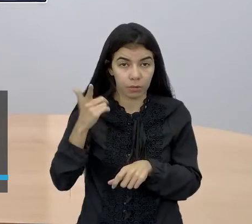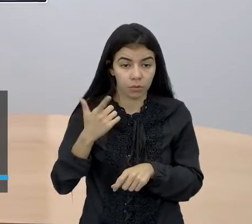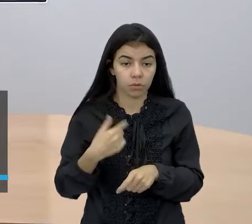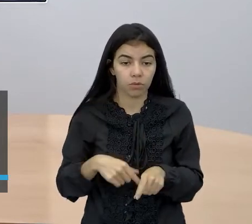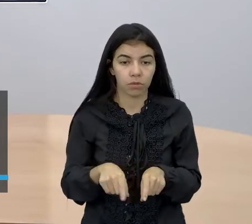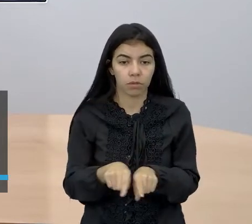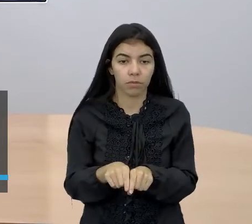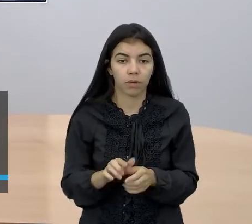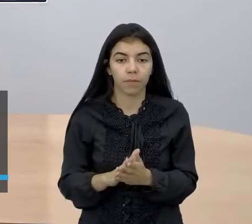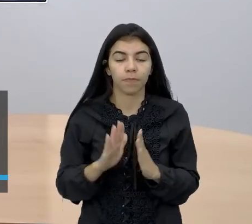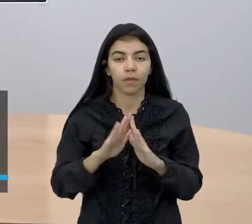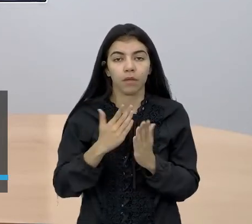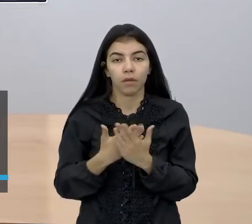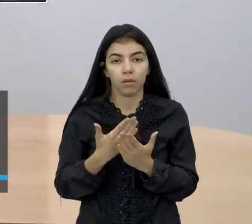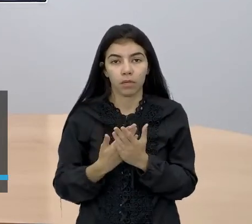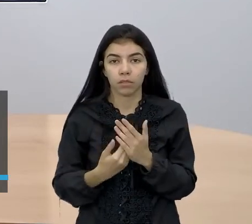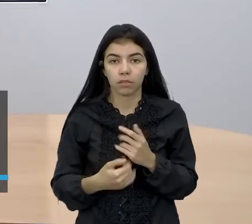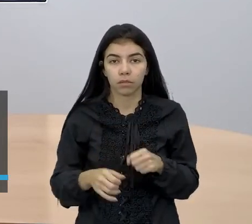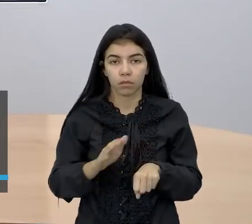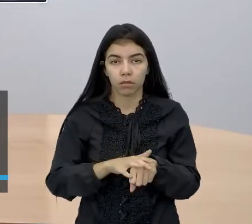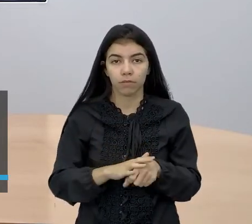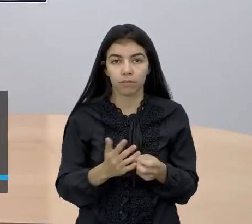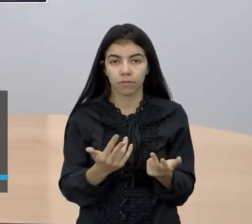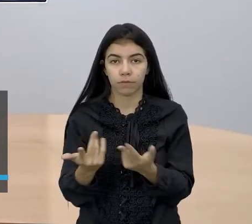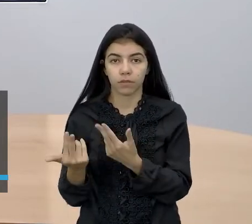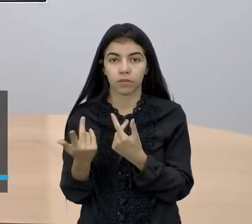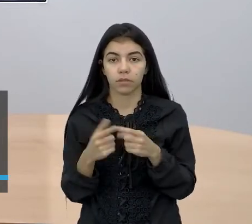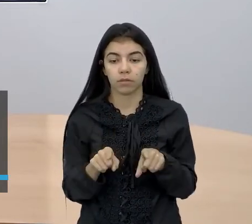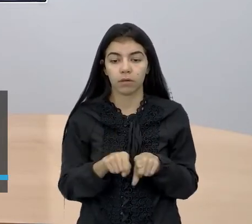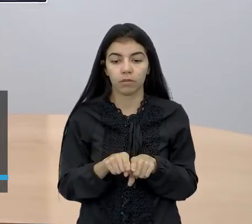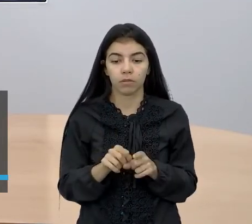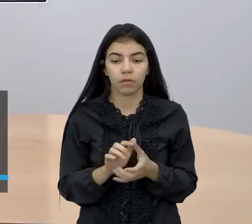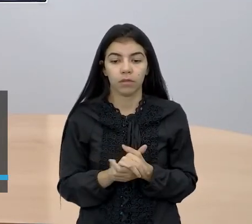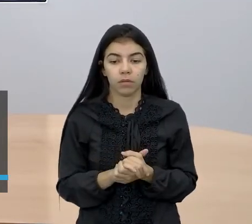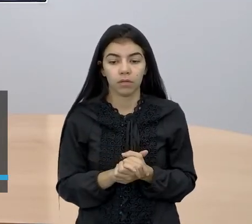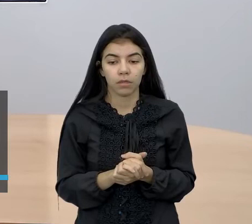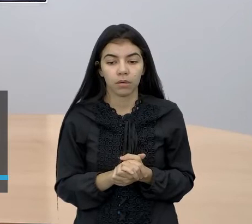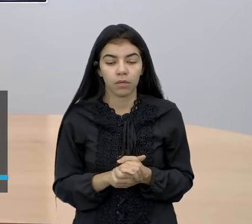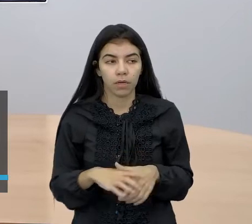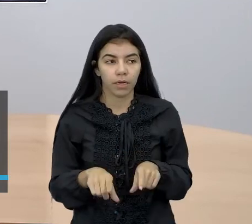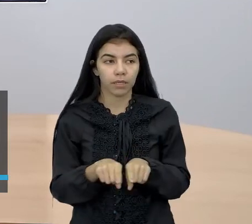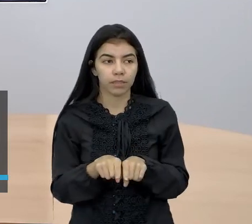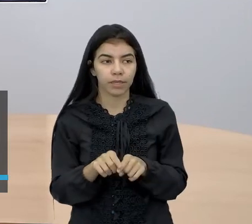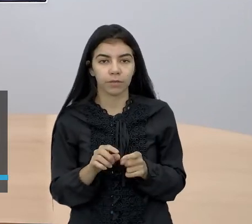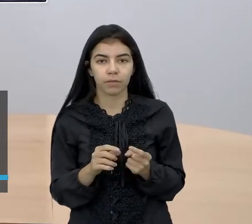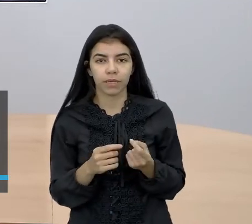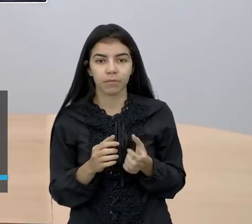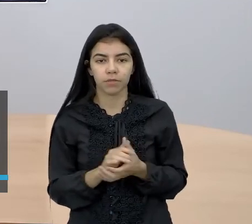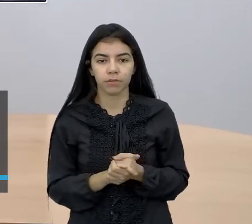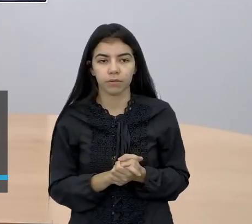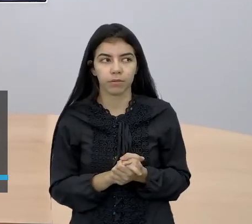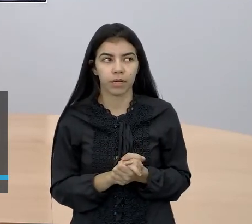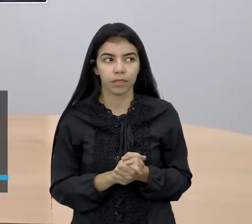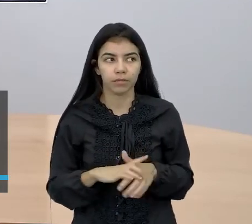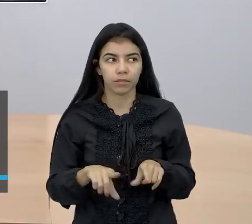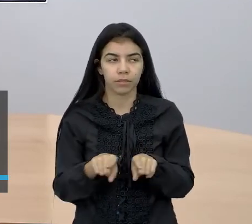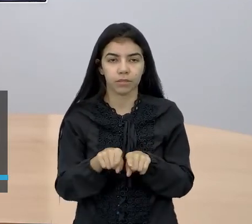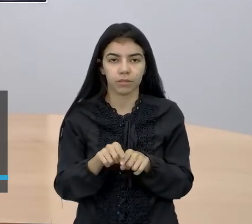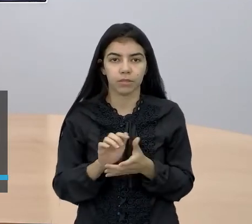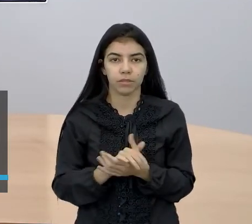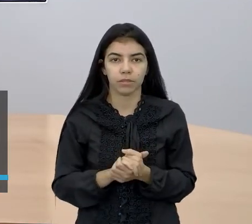fizeram aí essas separações aí, eu achei formidável, né? Fiquei super feliz na super feira de ciências, STEAM, que eles fizeram